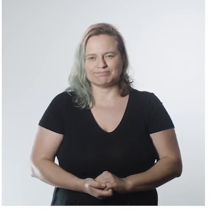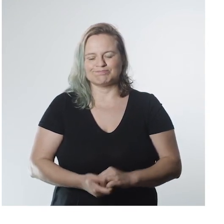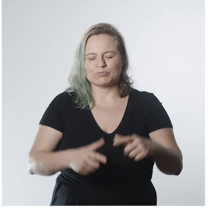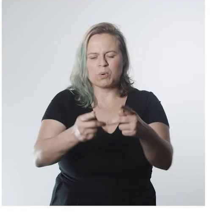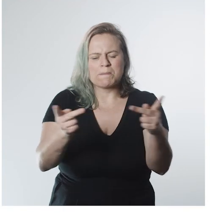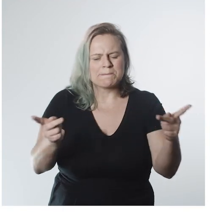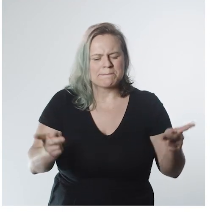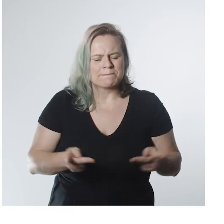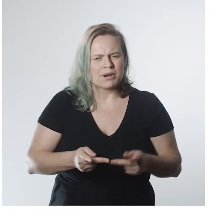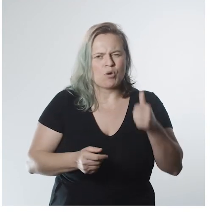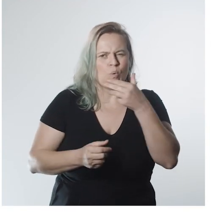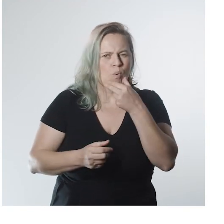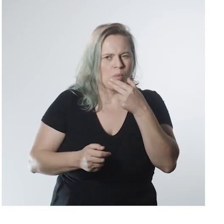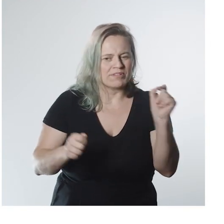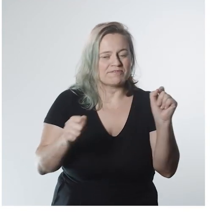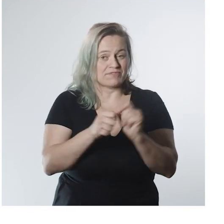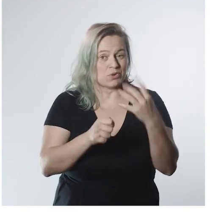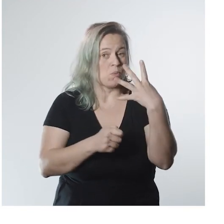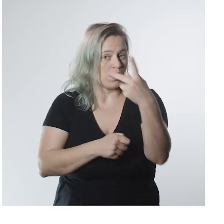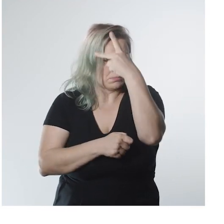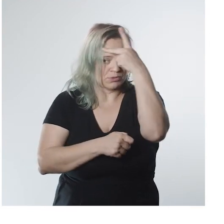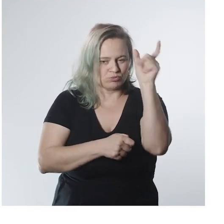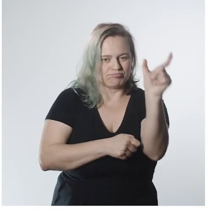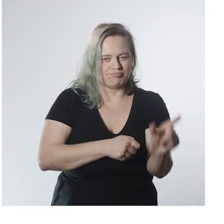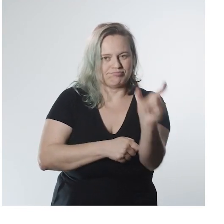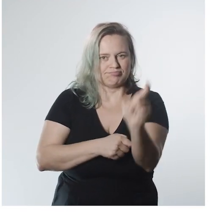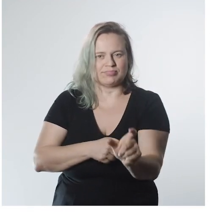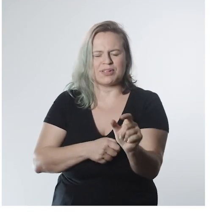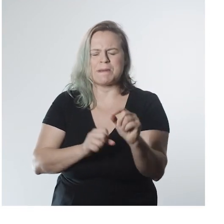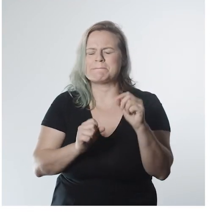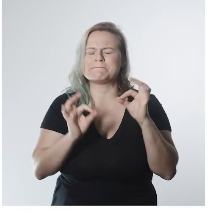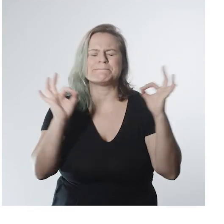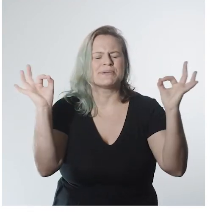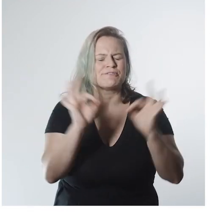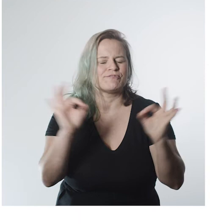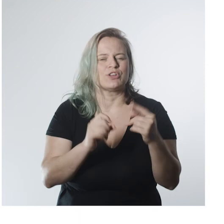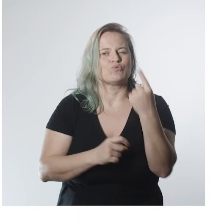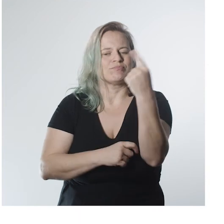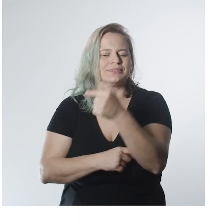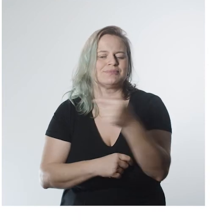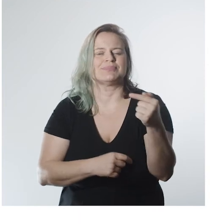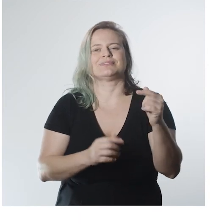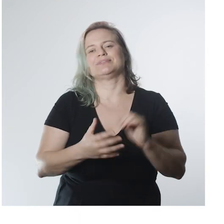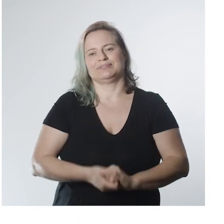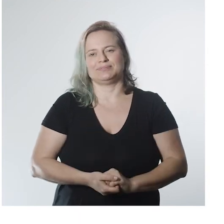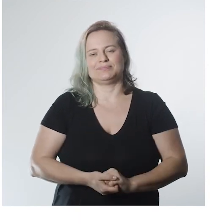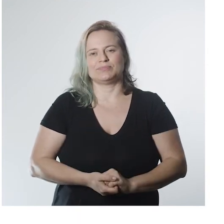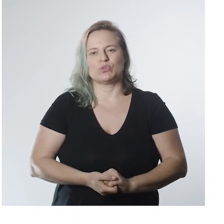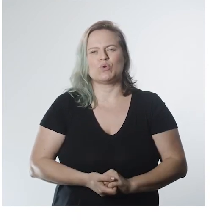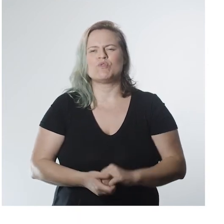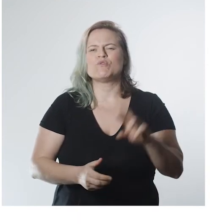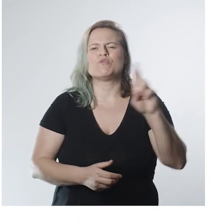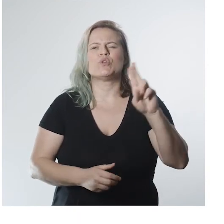Esse prato que o Eric fez rende 4 refeições, ideal para fazer a sua quentinha para a semana toda. E o mais incrível é que isso tudo